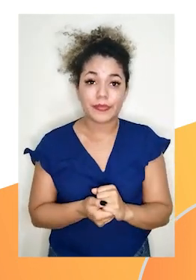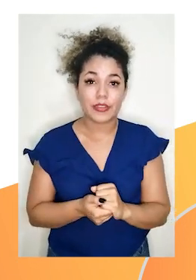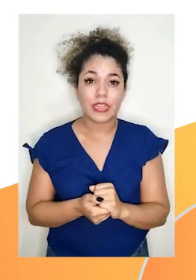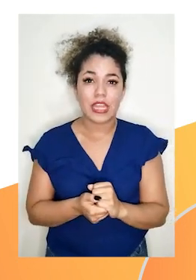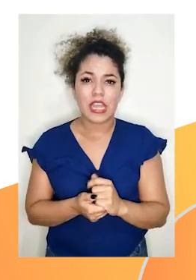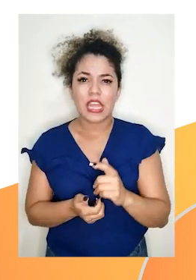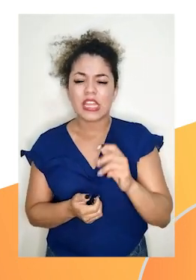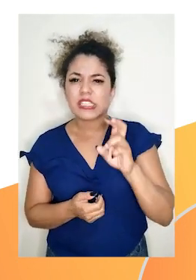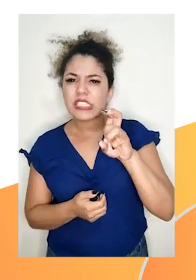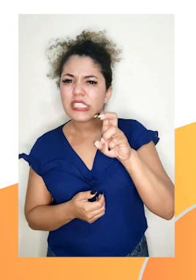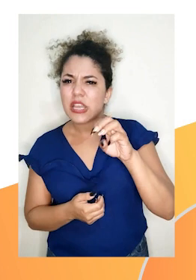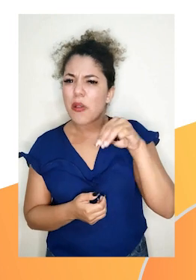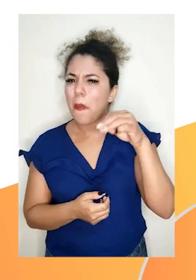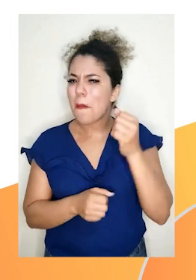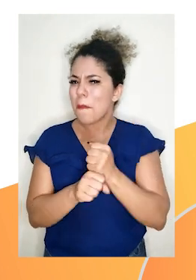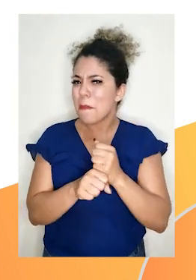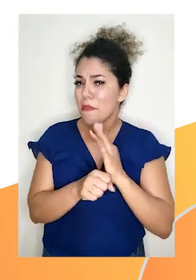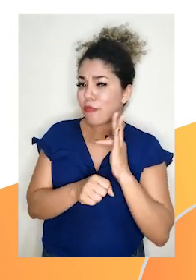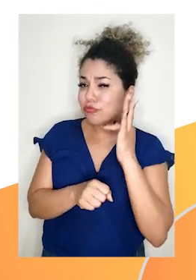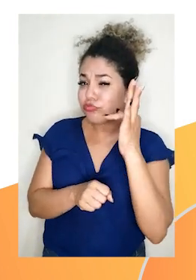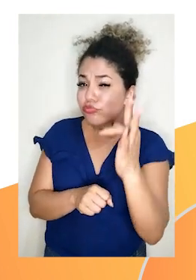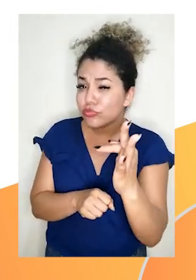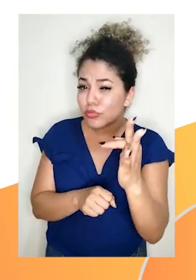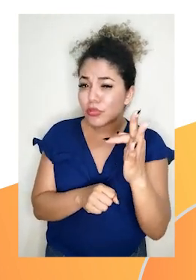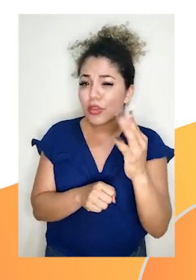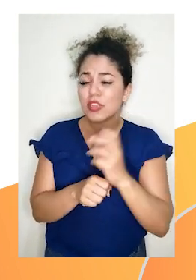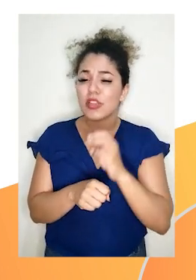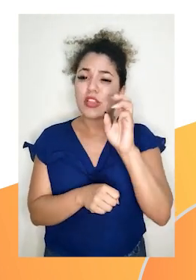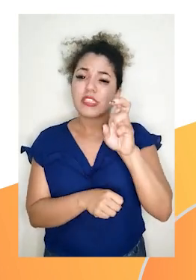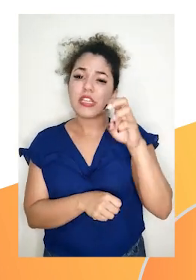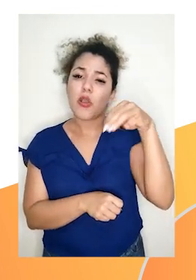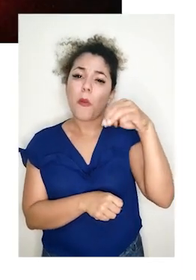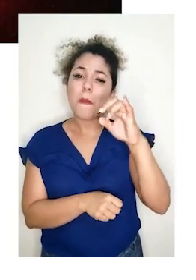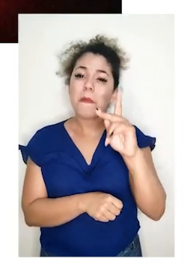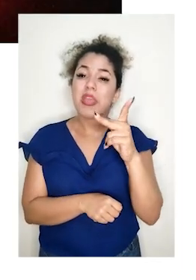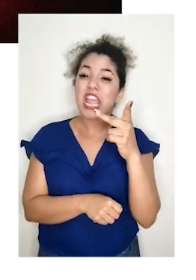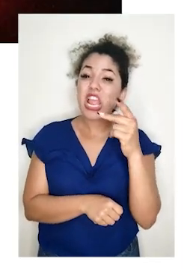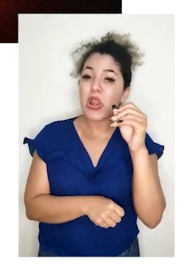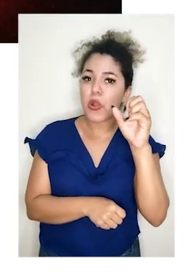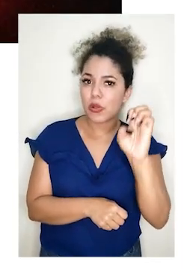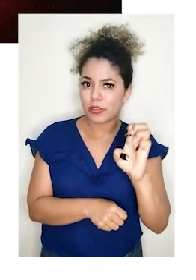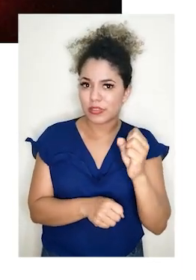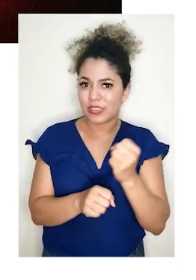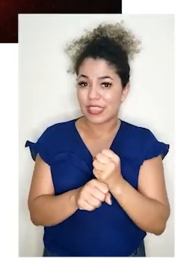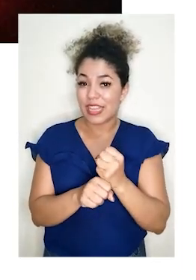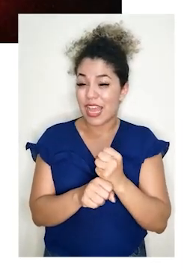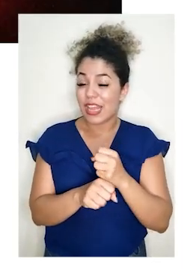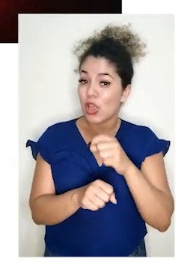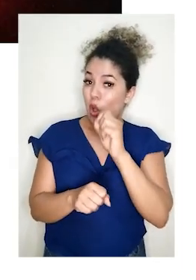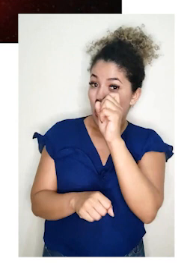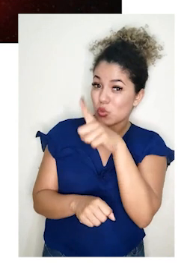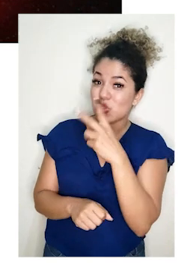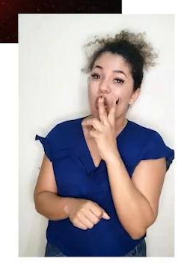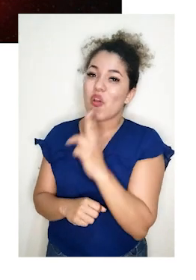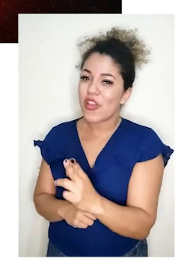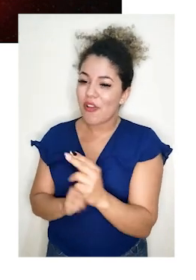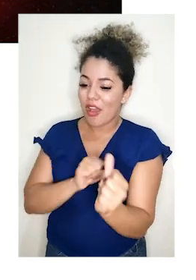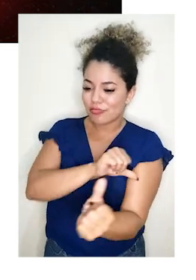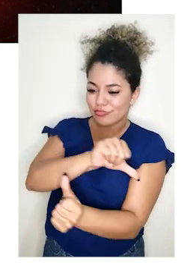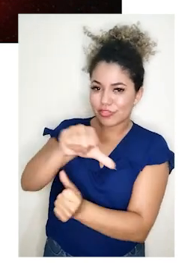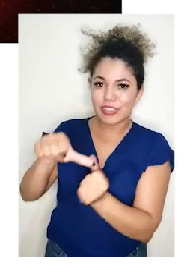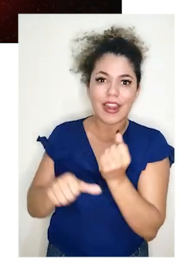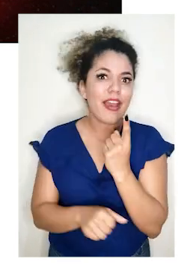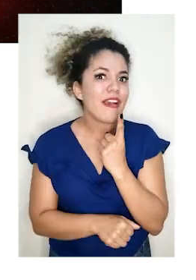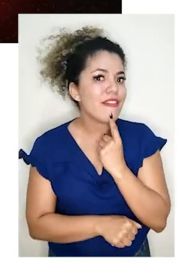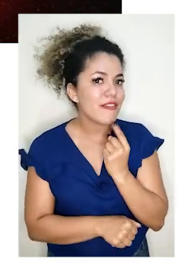aproximadamente 5 bilhões de anos, o Sol se tornará uma grande gigante vermelha. Nós comentamos que a anã amarela é a